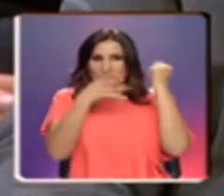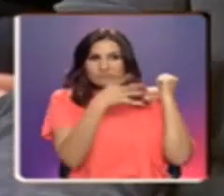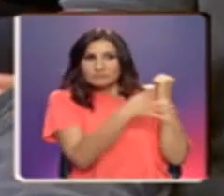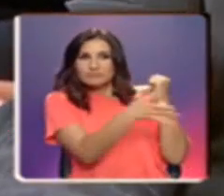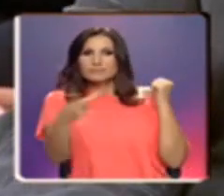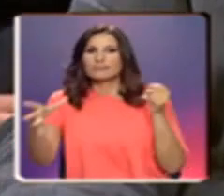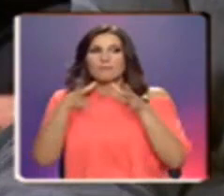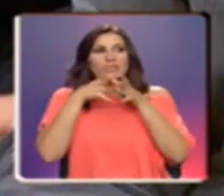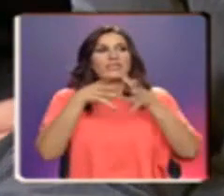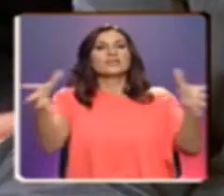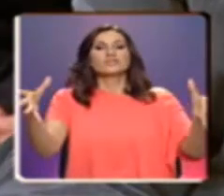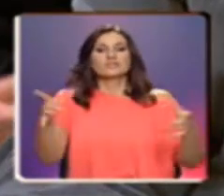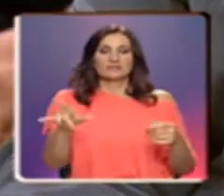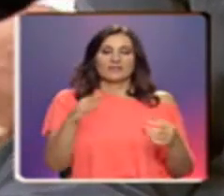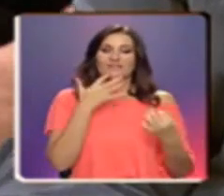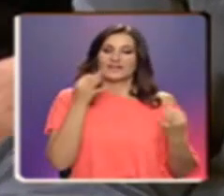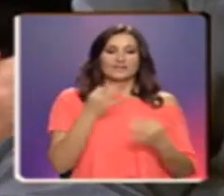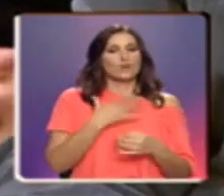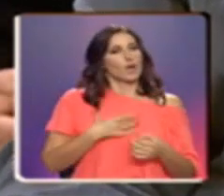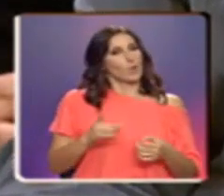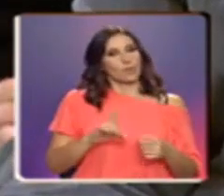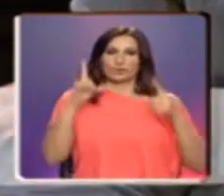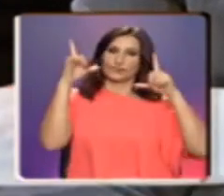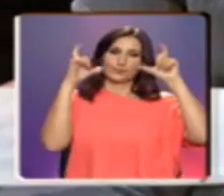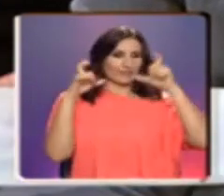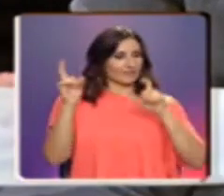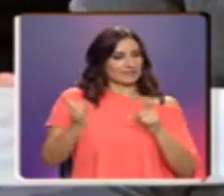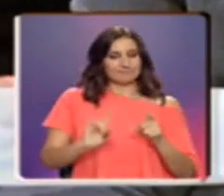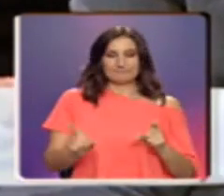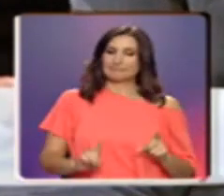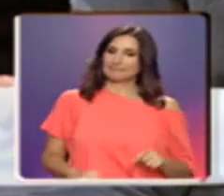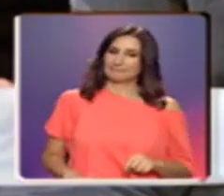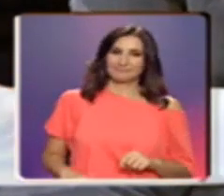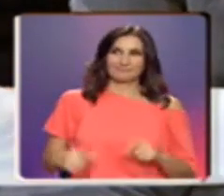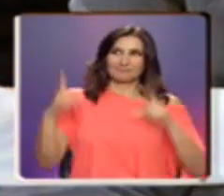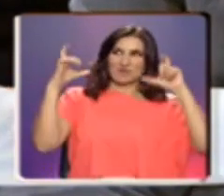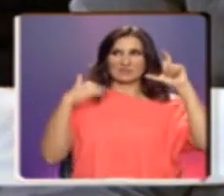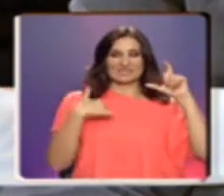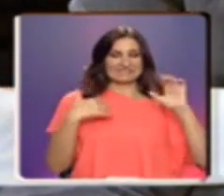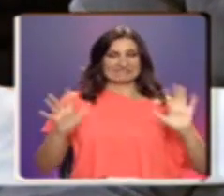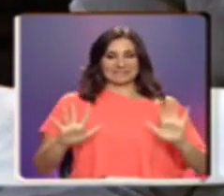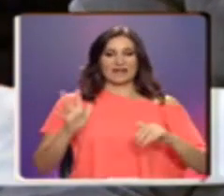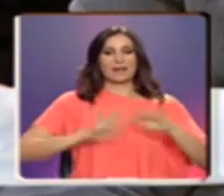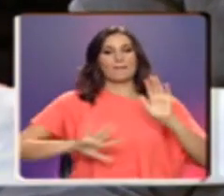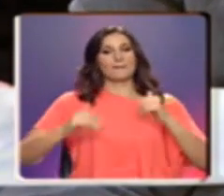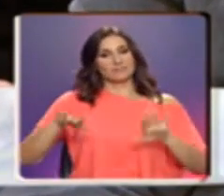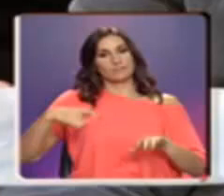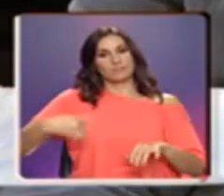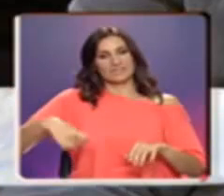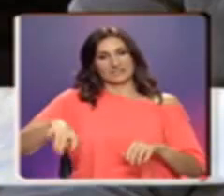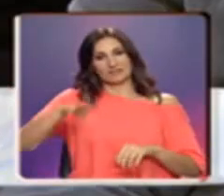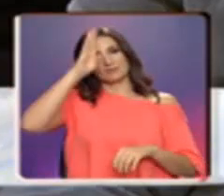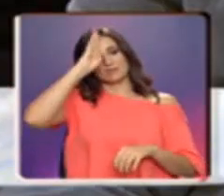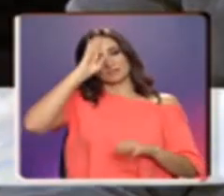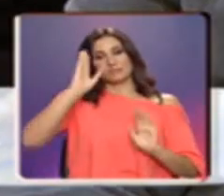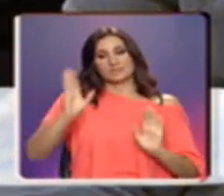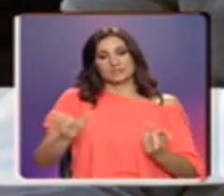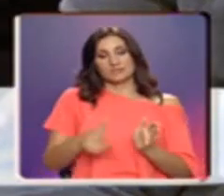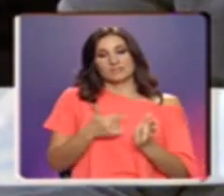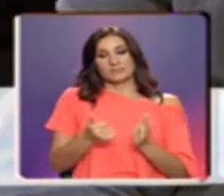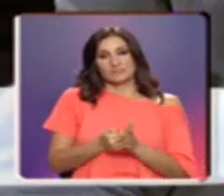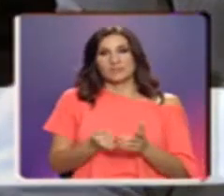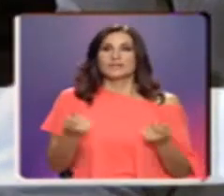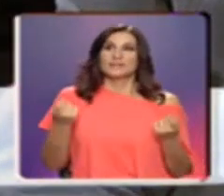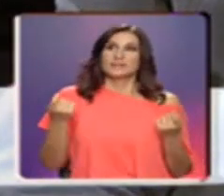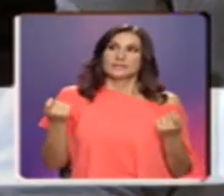Mas é um facto que não gosto. Mas como presidente do Sporting tenho que estar cada vez